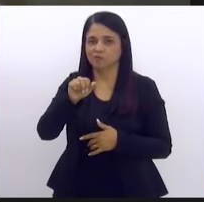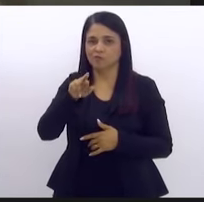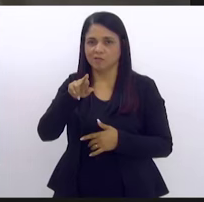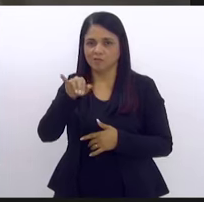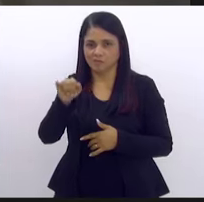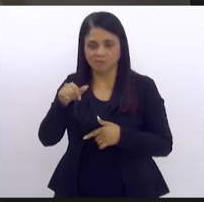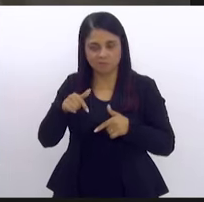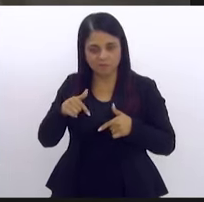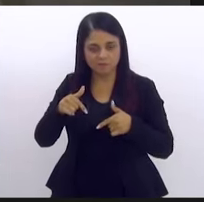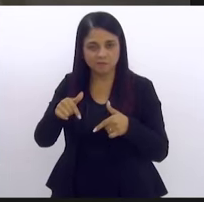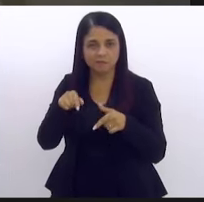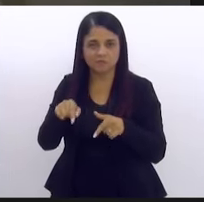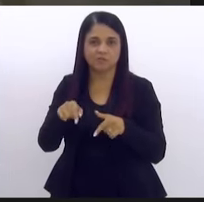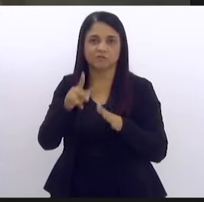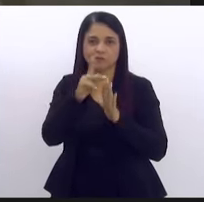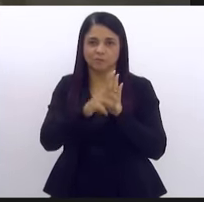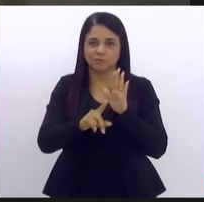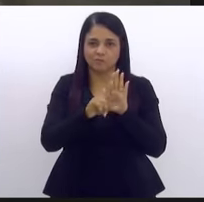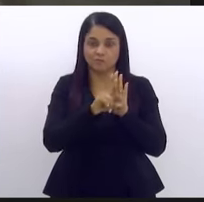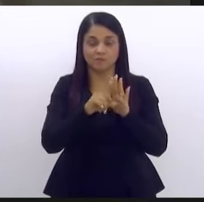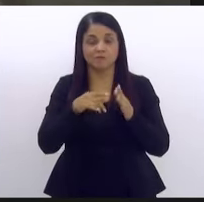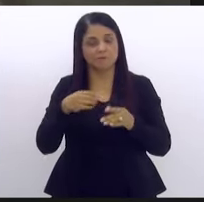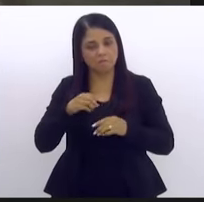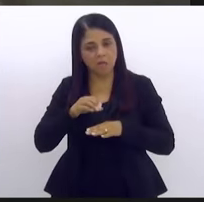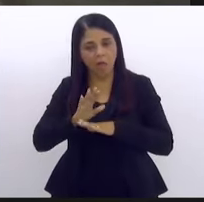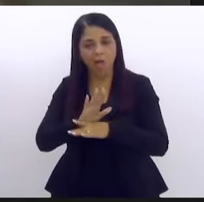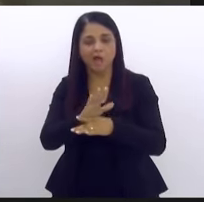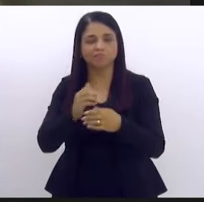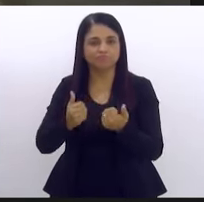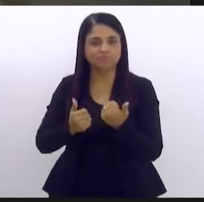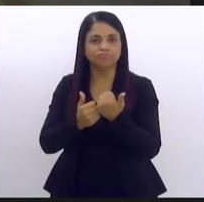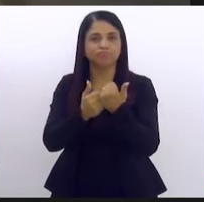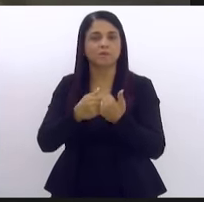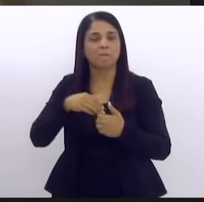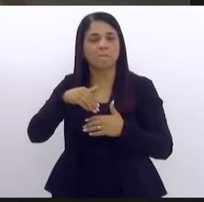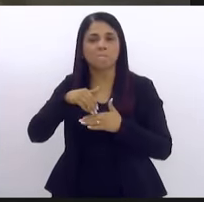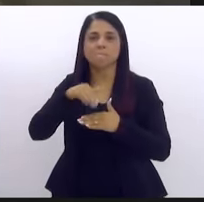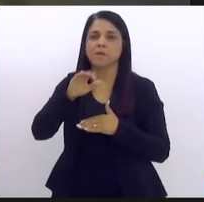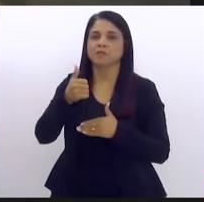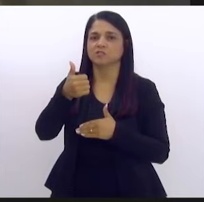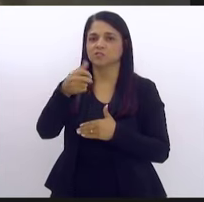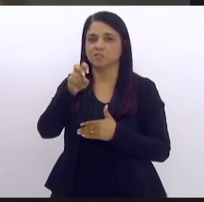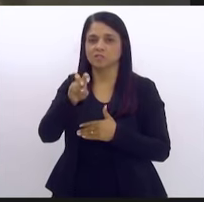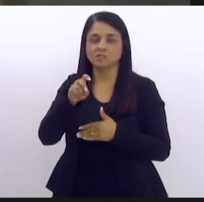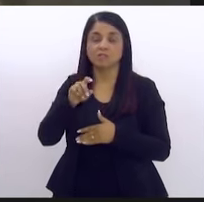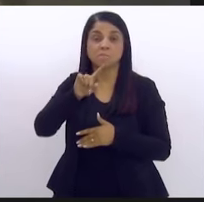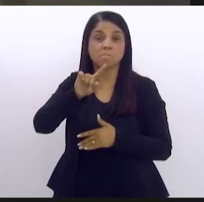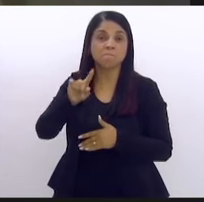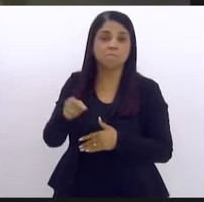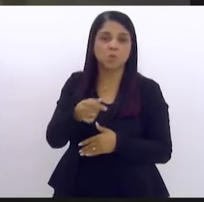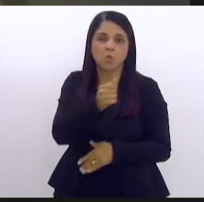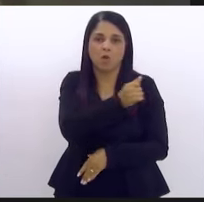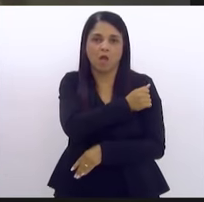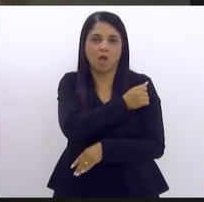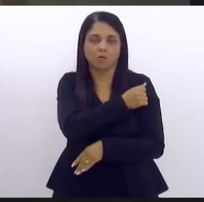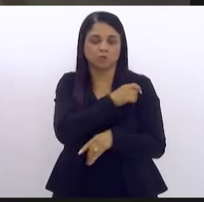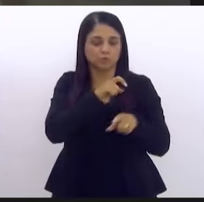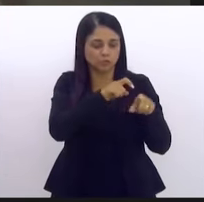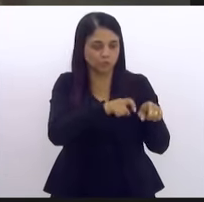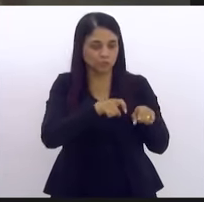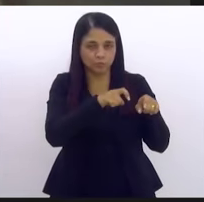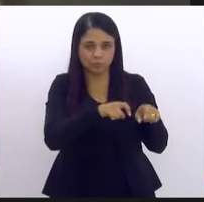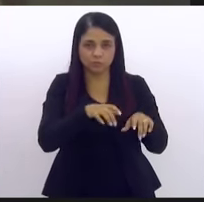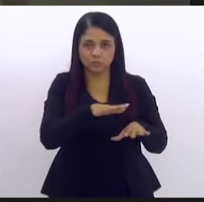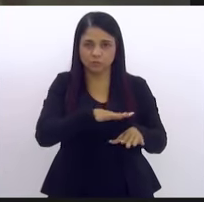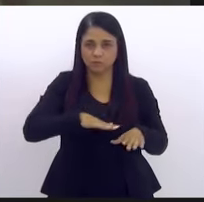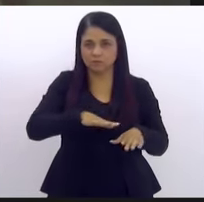vai beneficiar todas as nossas crianças, mais de 15 mil alunos e alunas do nosso interior do estado,